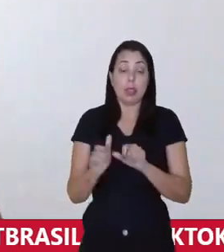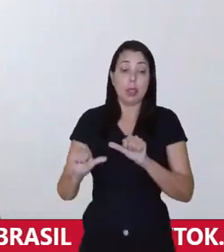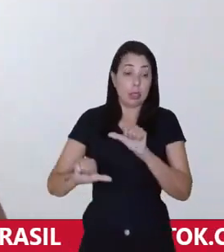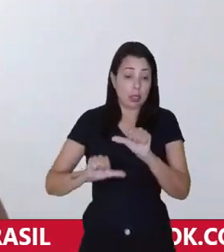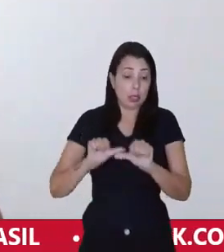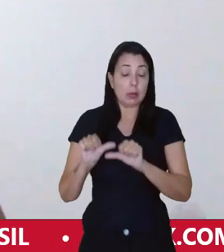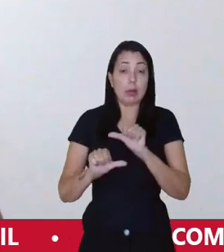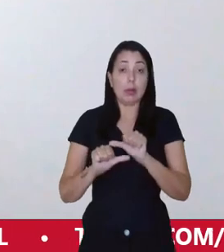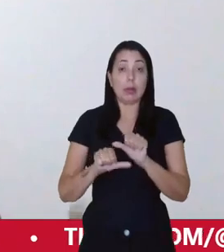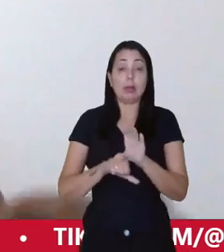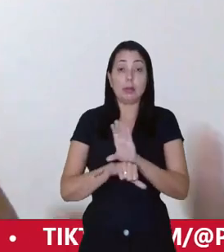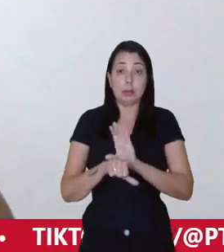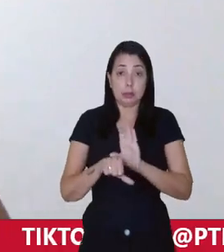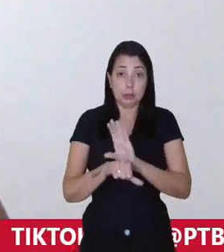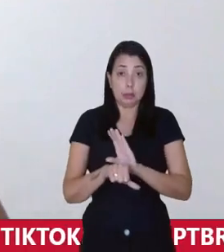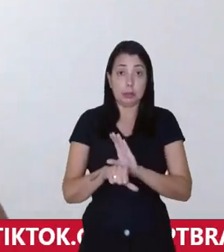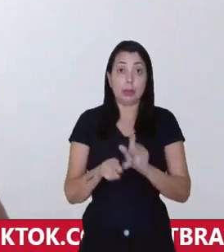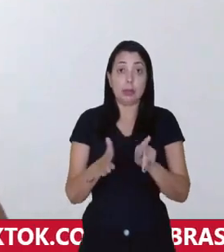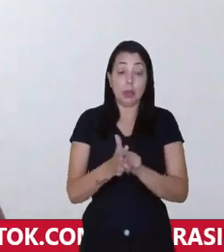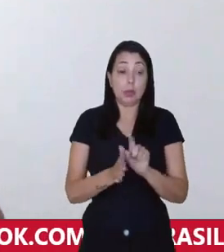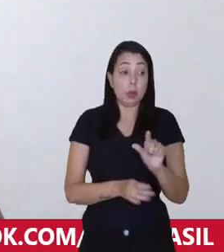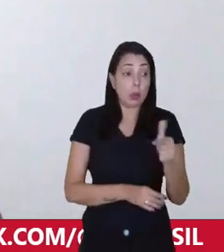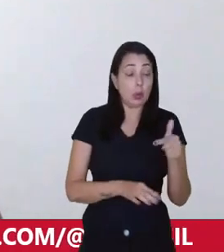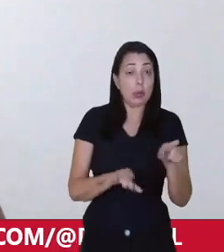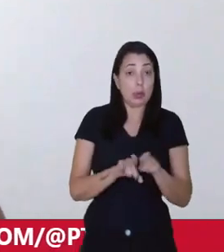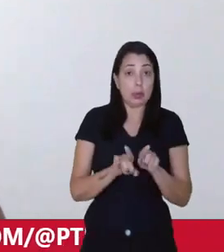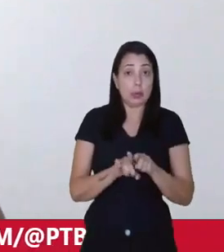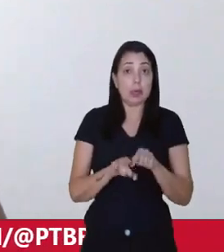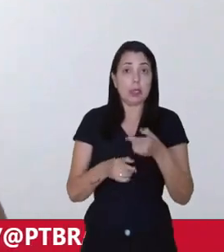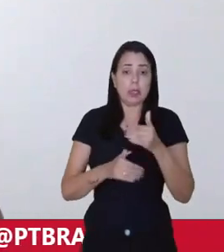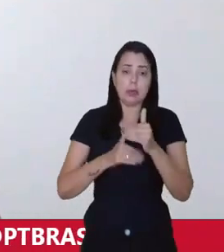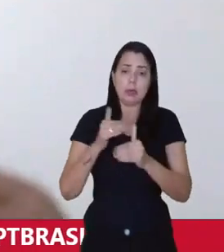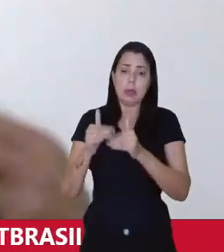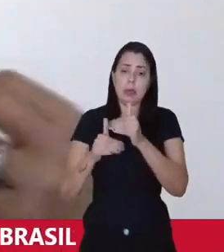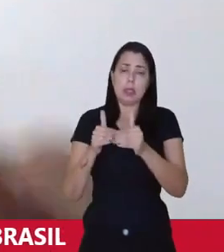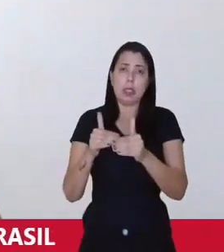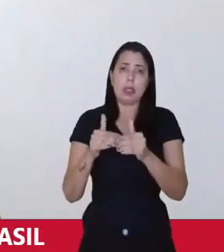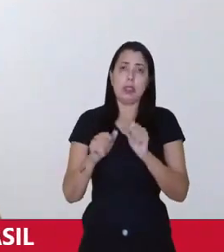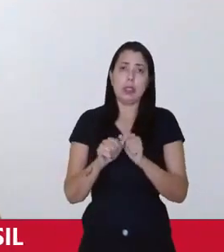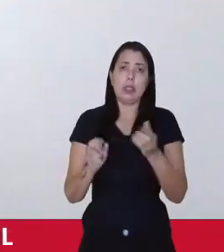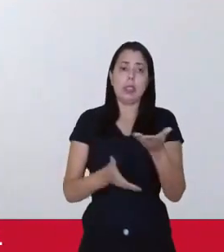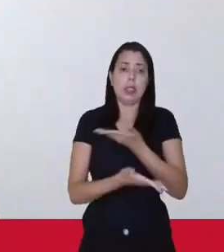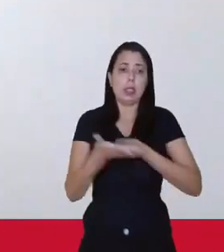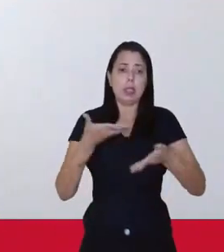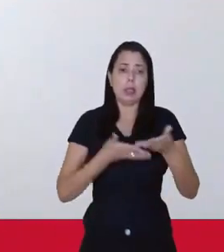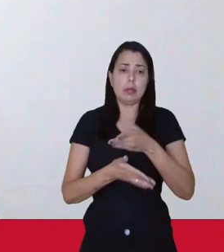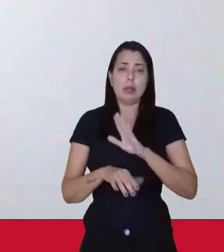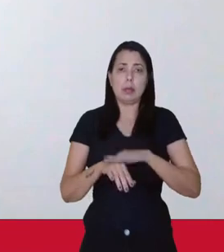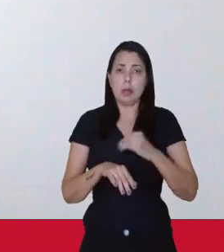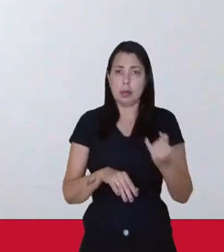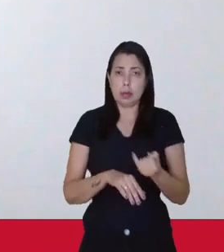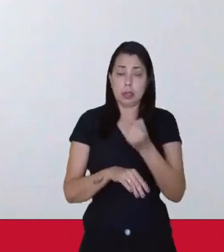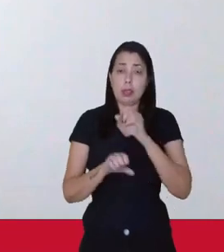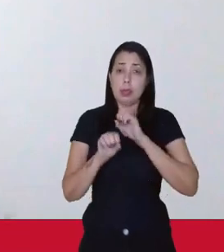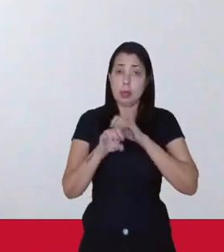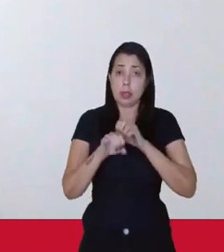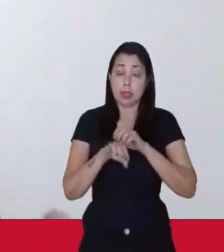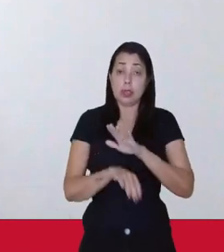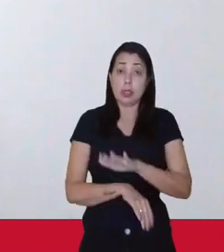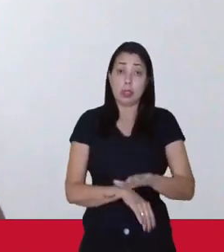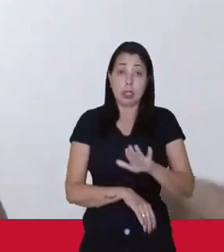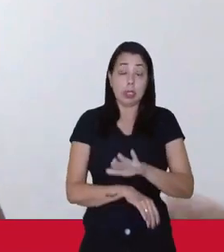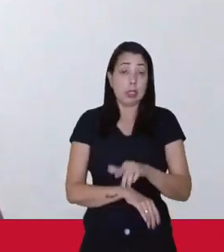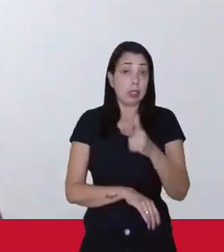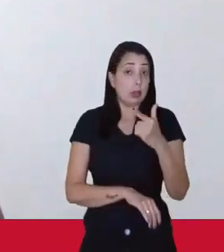troca e na constituição do eu e do outro, né, nos processos de interações que são fundamentais na educação infantil, nós